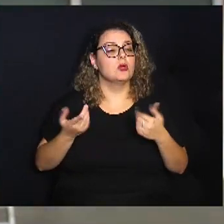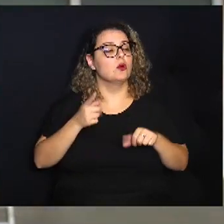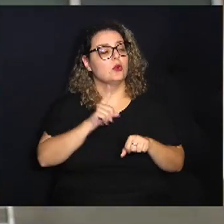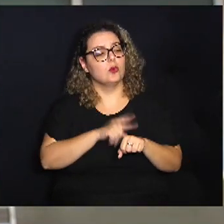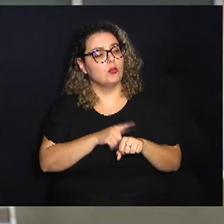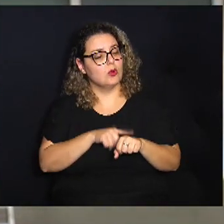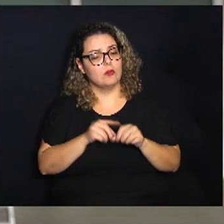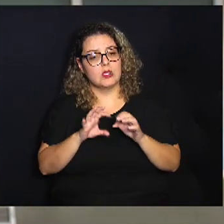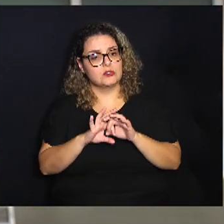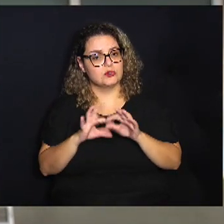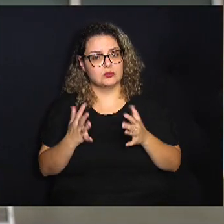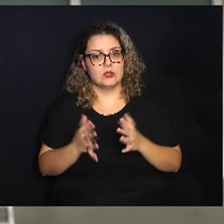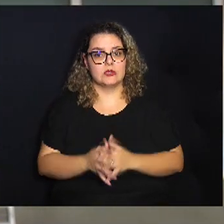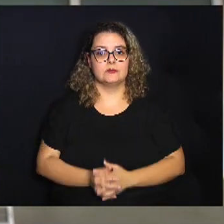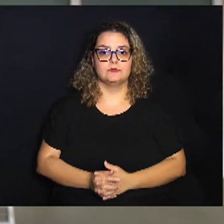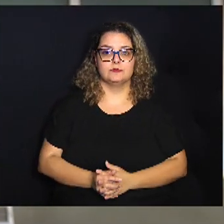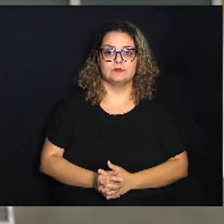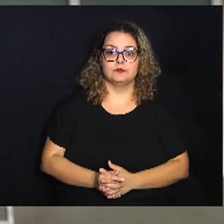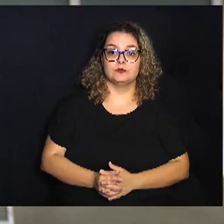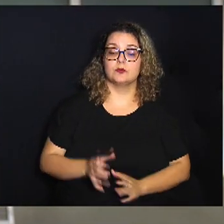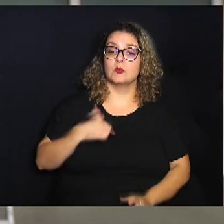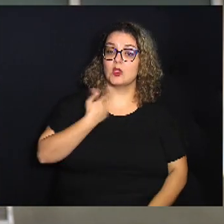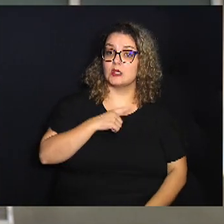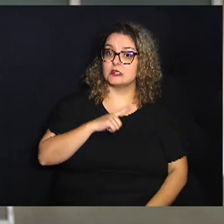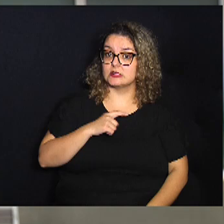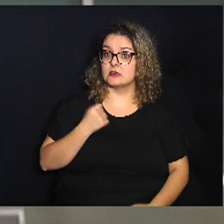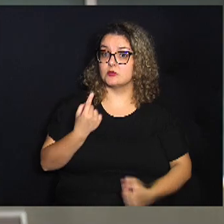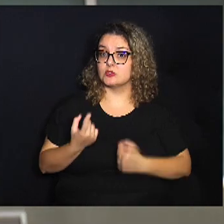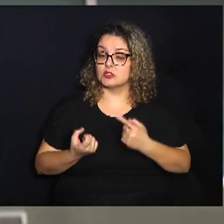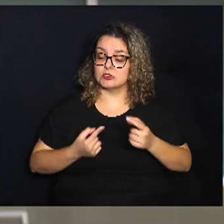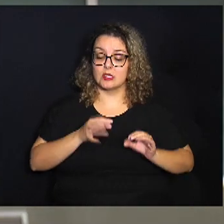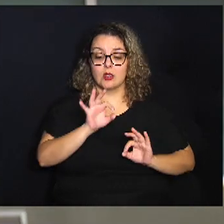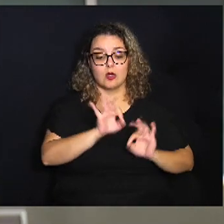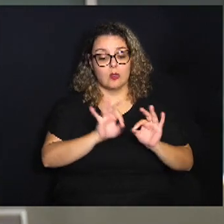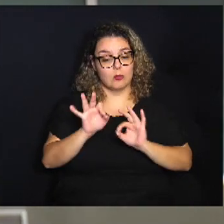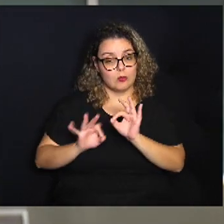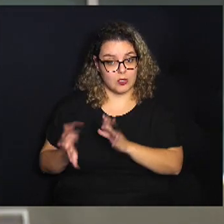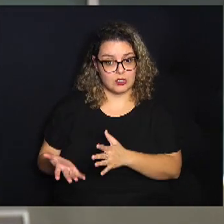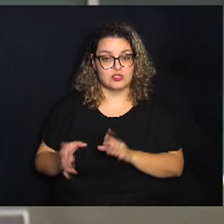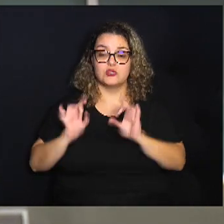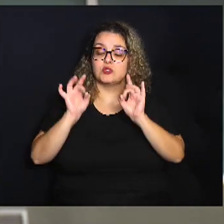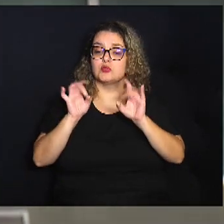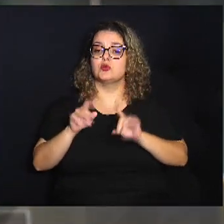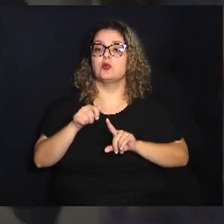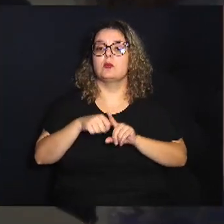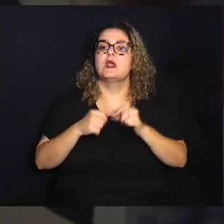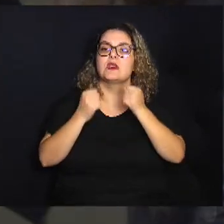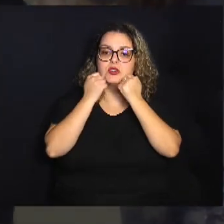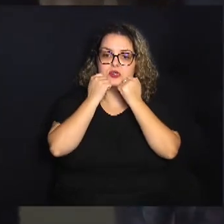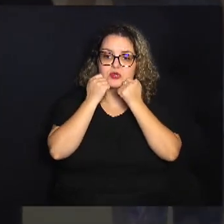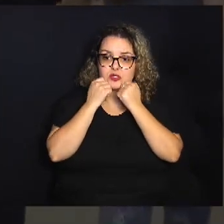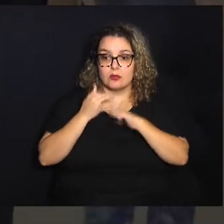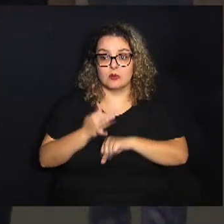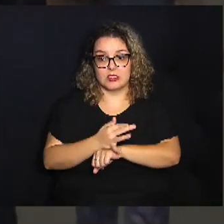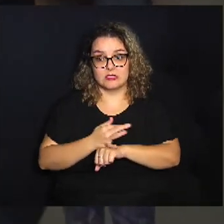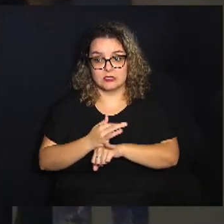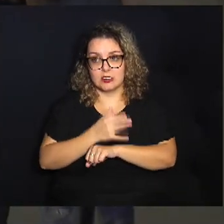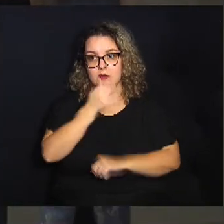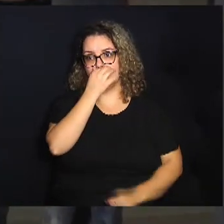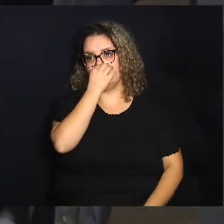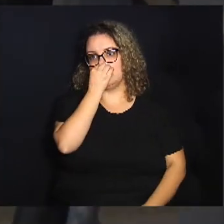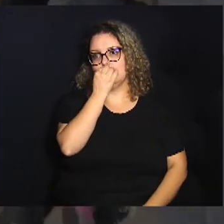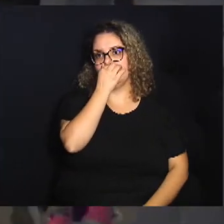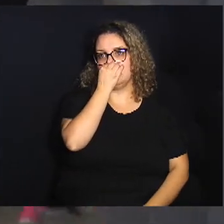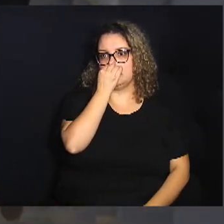estão disponíveis? Nós temos alguns projetos especiais no mês de julho, né, para as férias. Dentre eles,